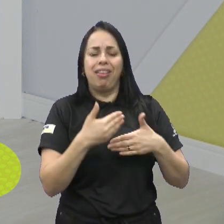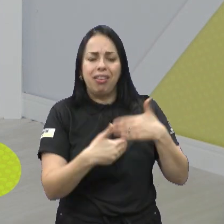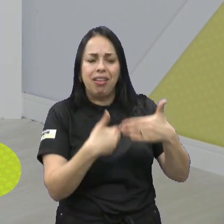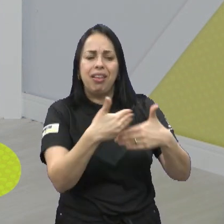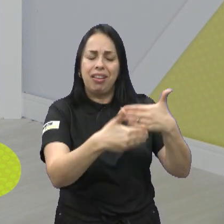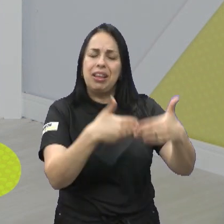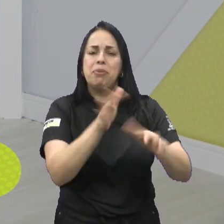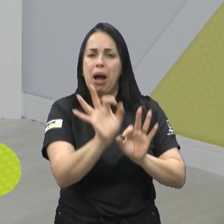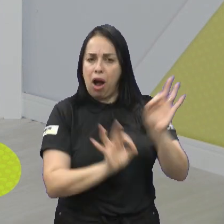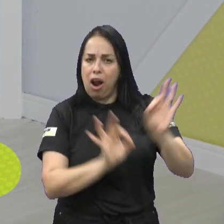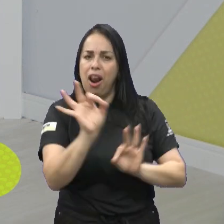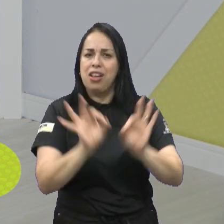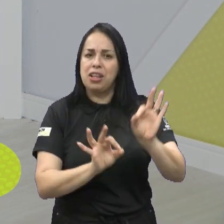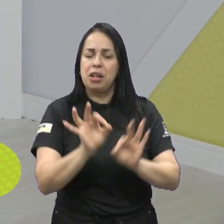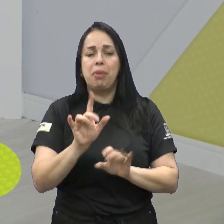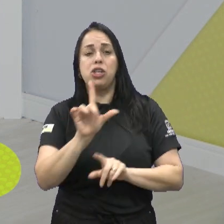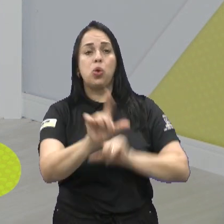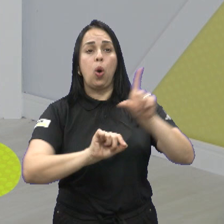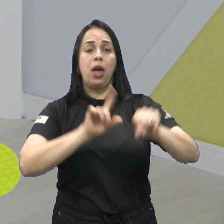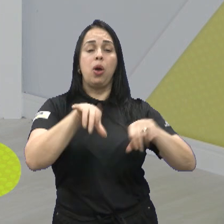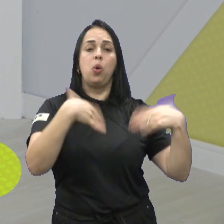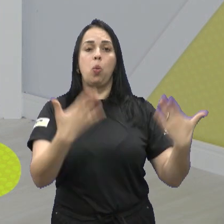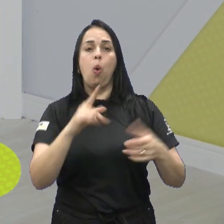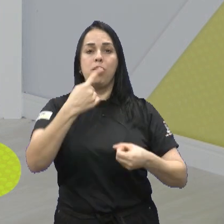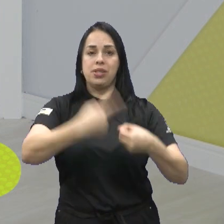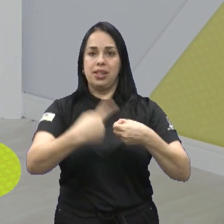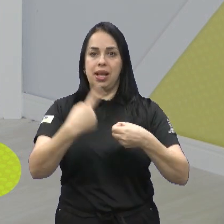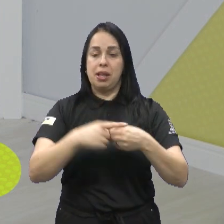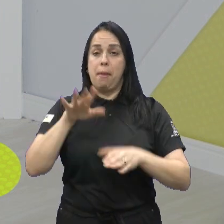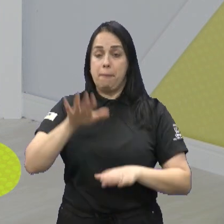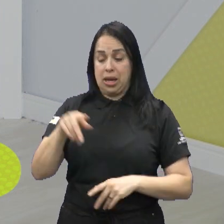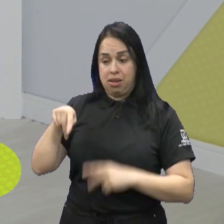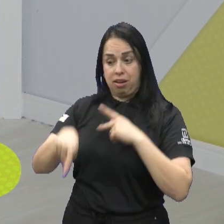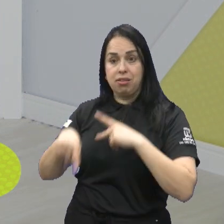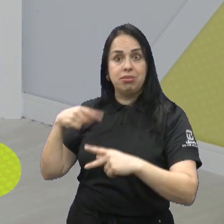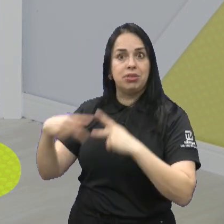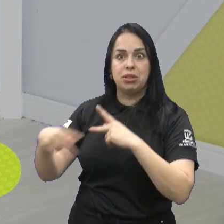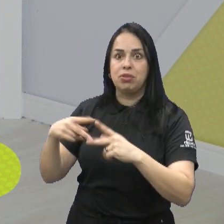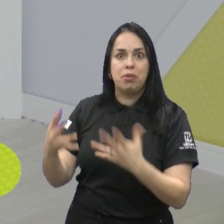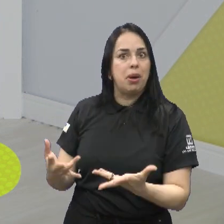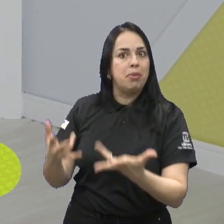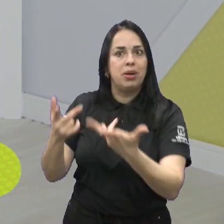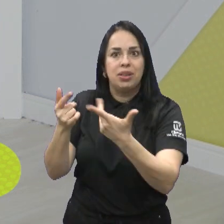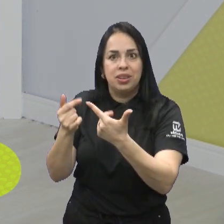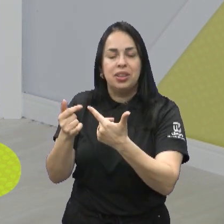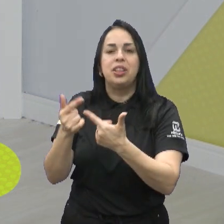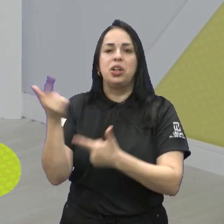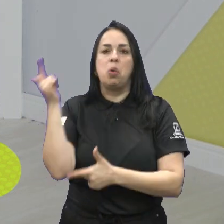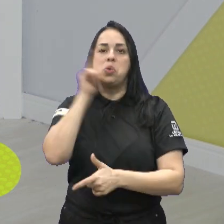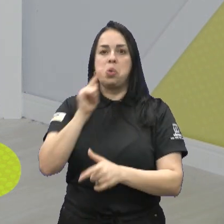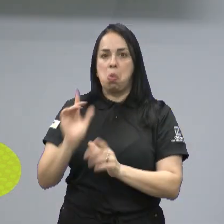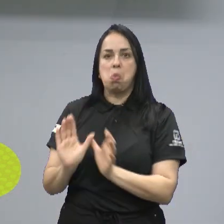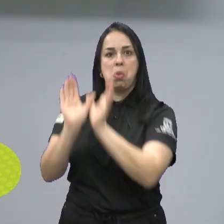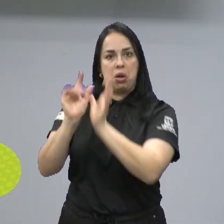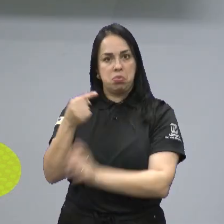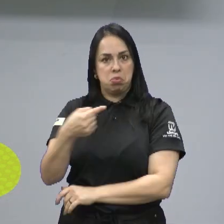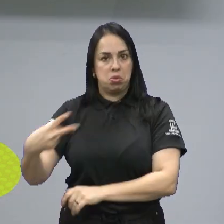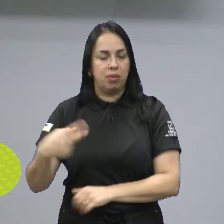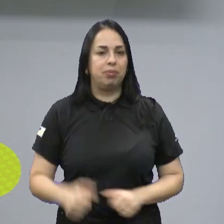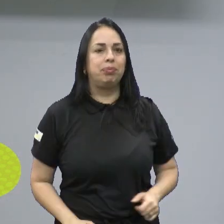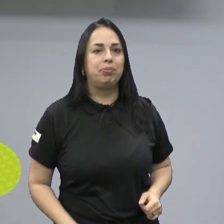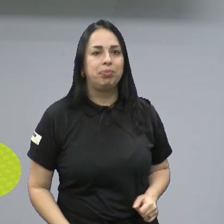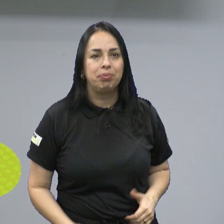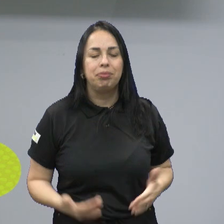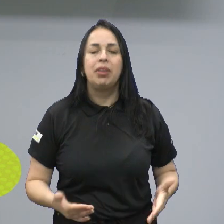definir realmente a cidade sede, mas Jogos Regionais aqui em São José foi um espetáculo e São José mais uma vez campeão, Paulito. Verdade, Vieira,